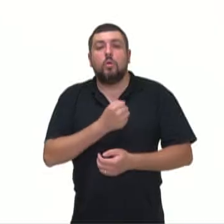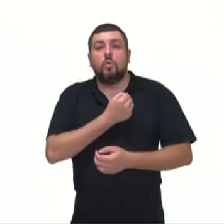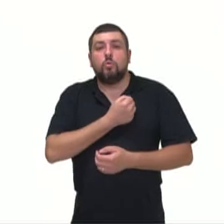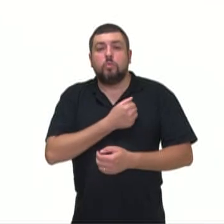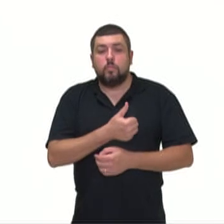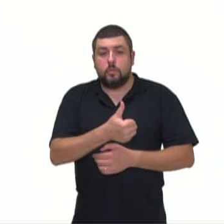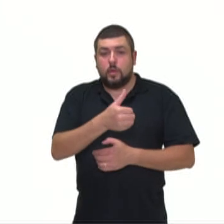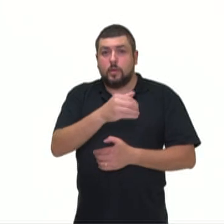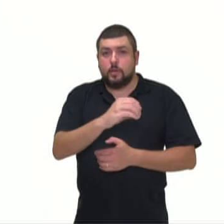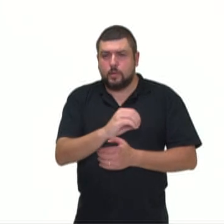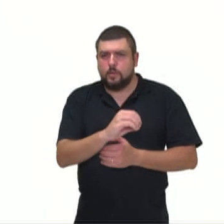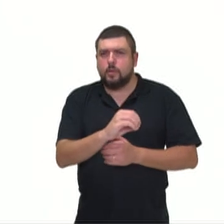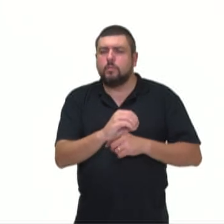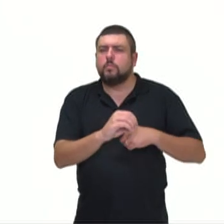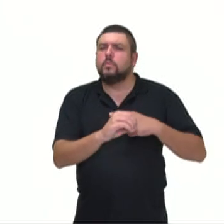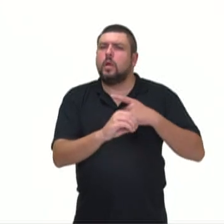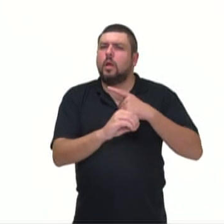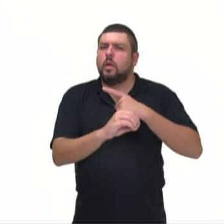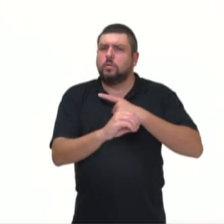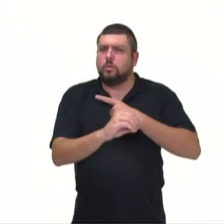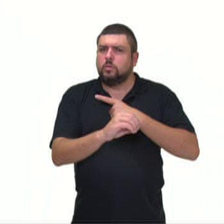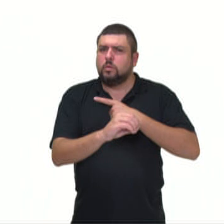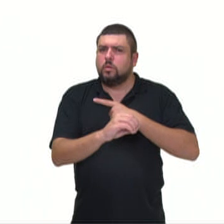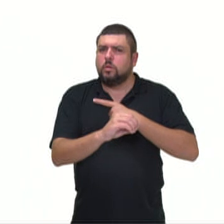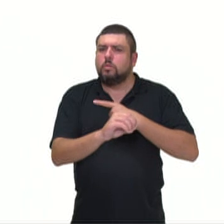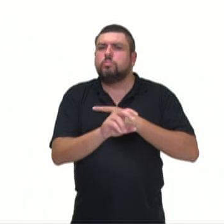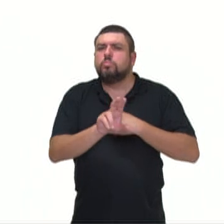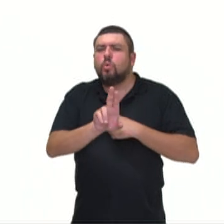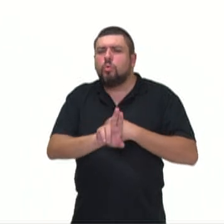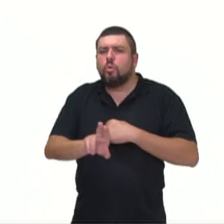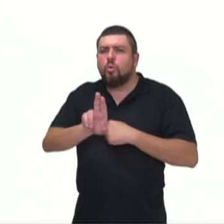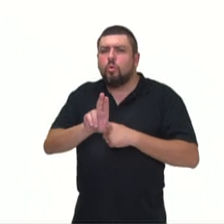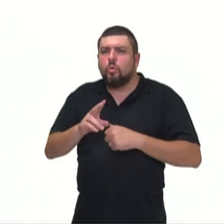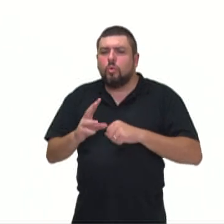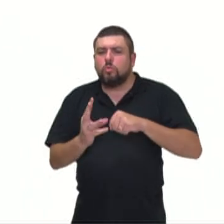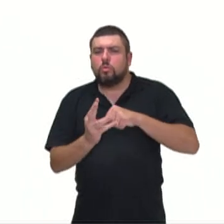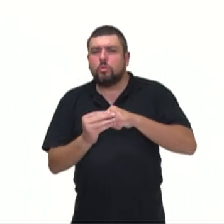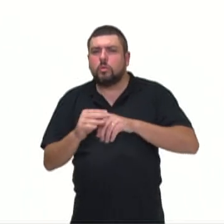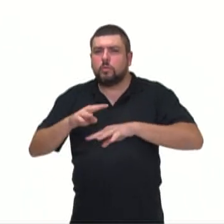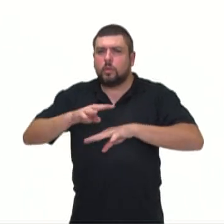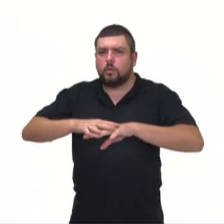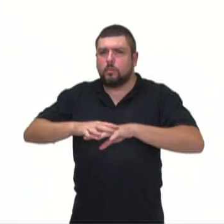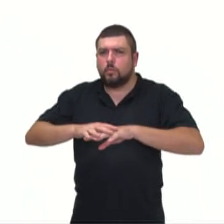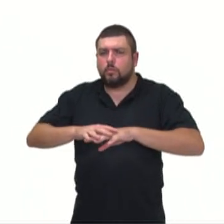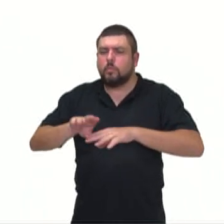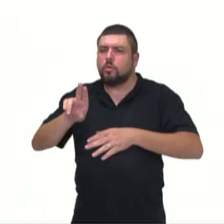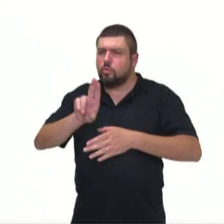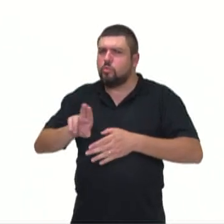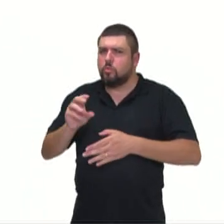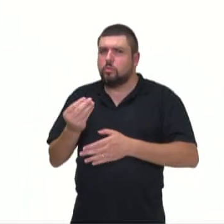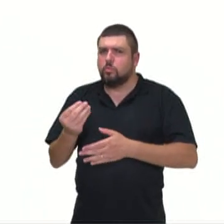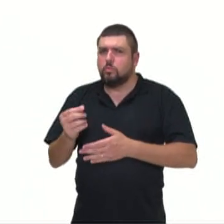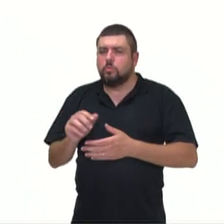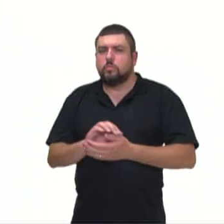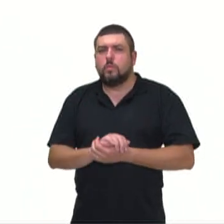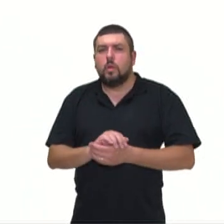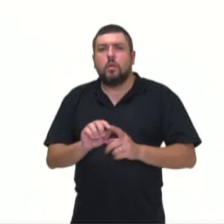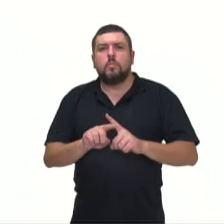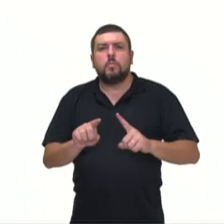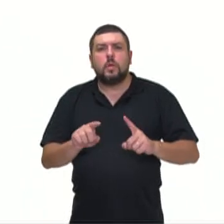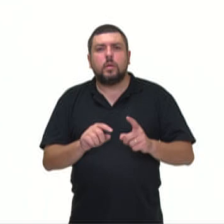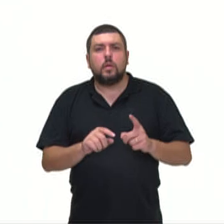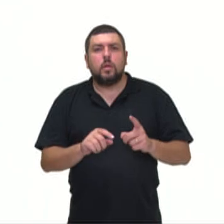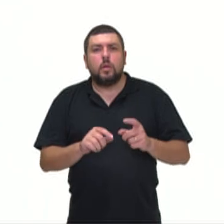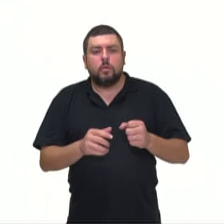grande influência sobre boa parte dos conhecimentos matemáticos que usamos no cotidiano. Quando falamos de potências de base 10, quais regularidades nós